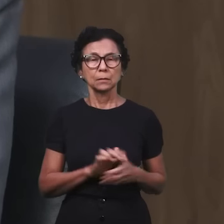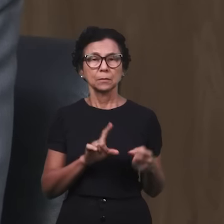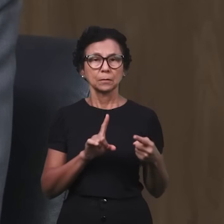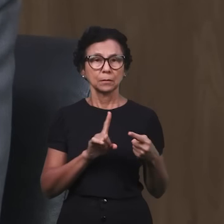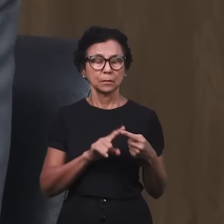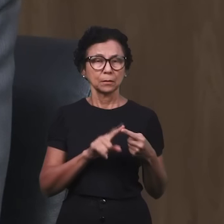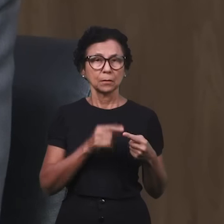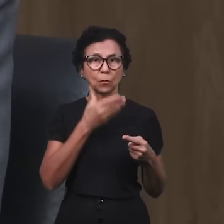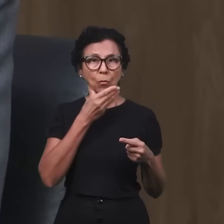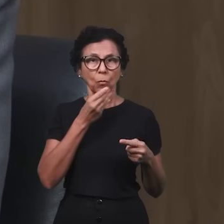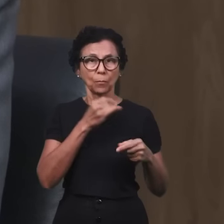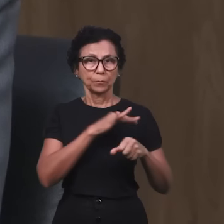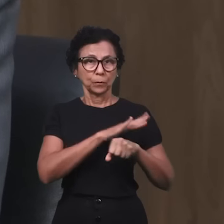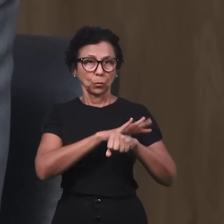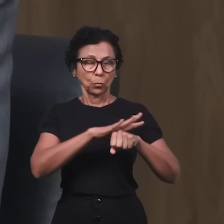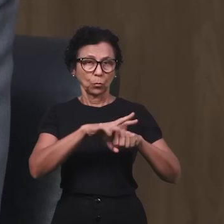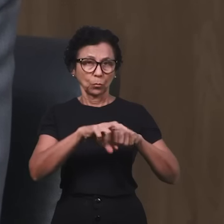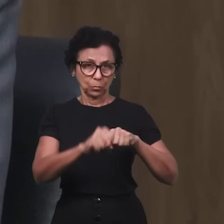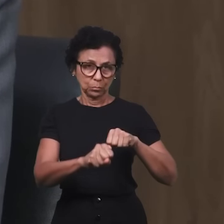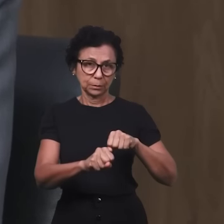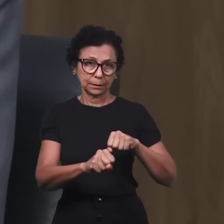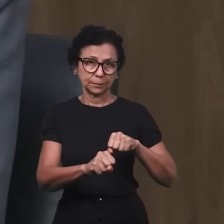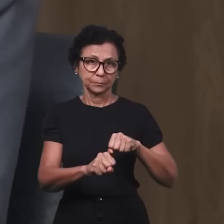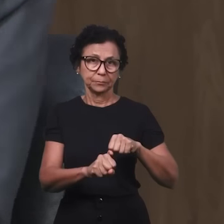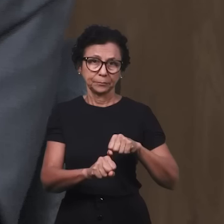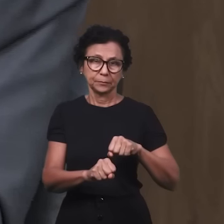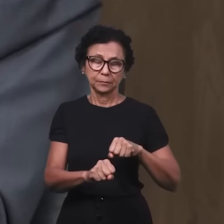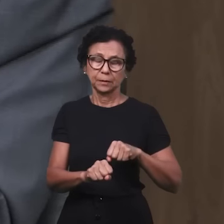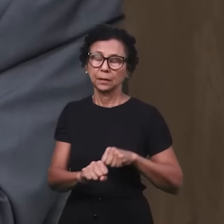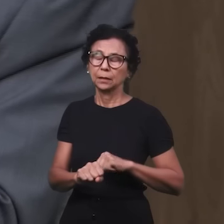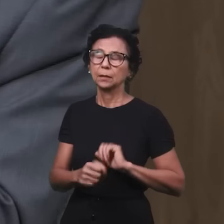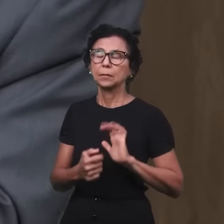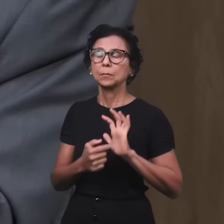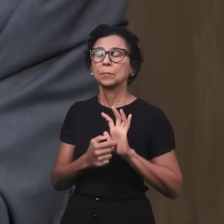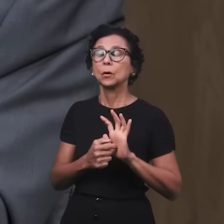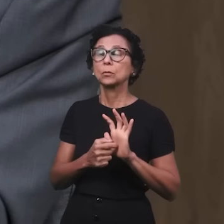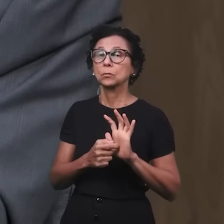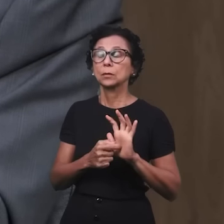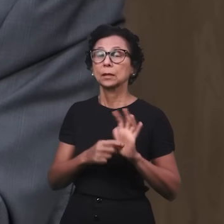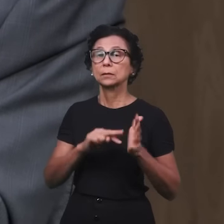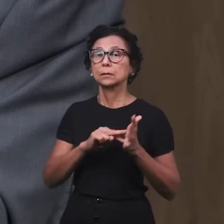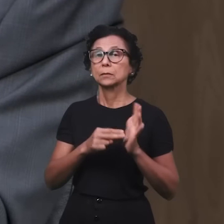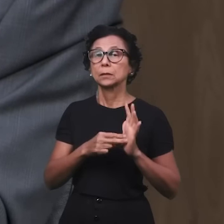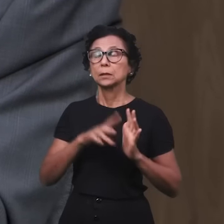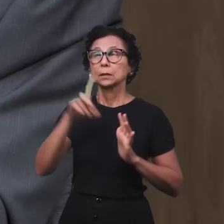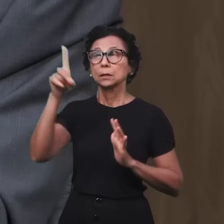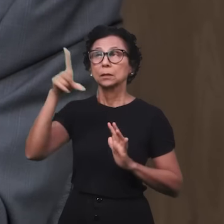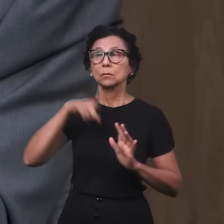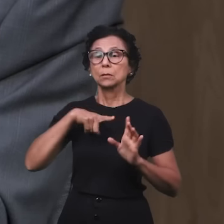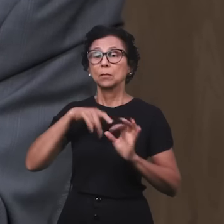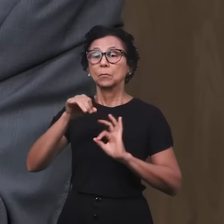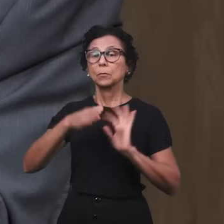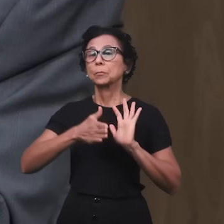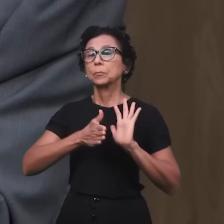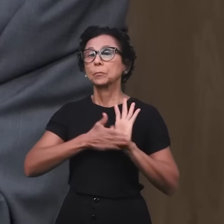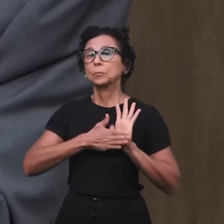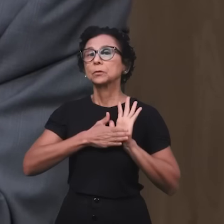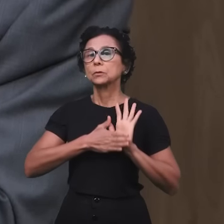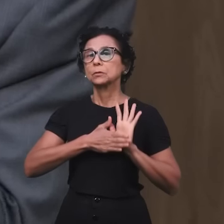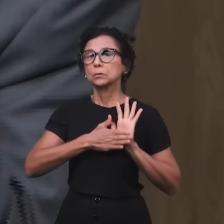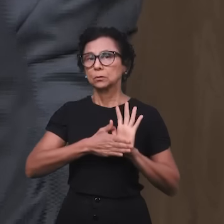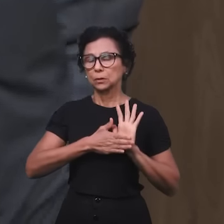Deus tem projetos, e o projeto de Deus, às vezes, numa cura,